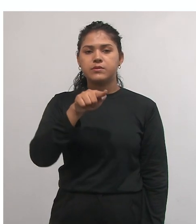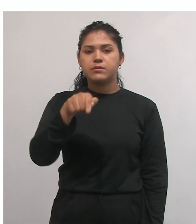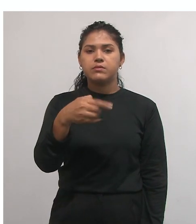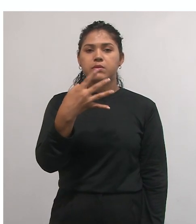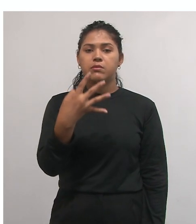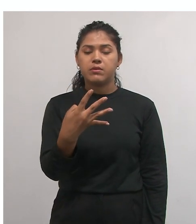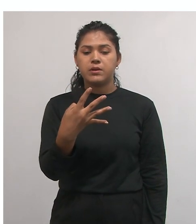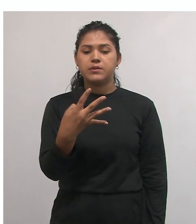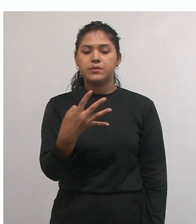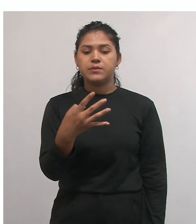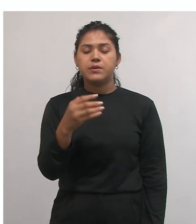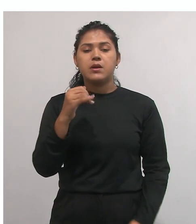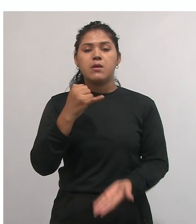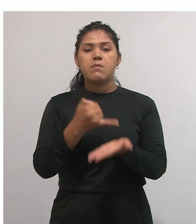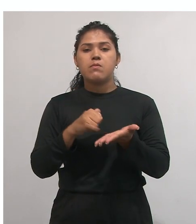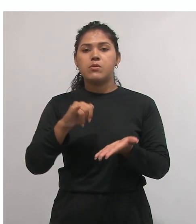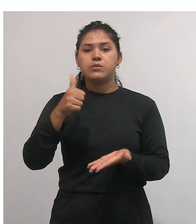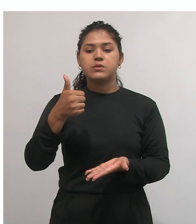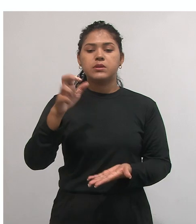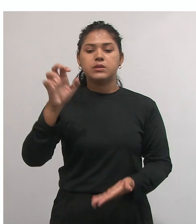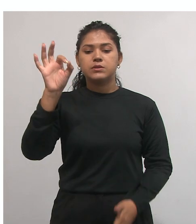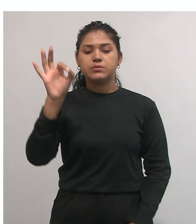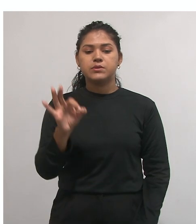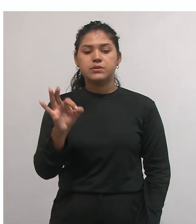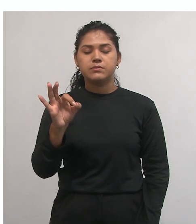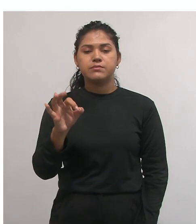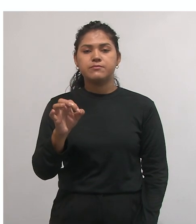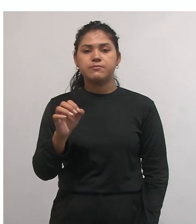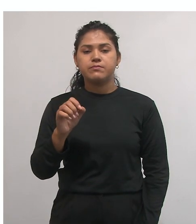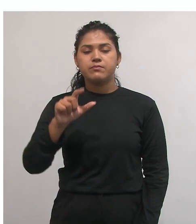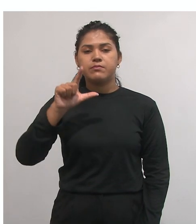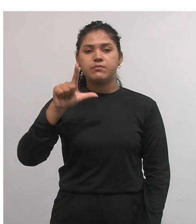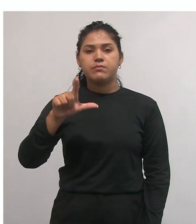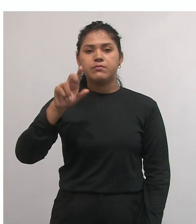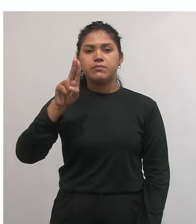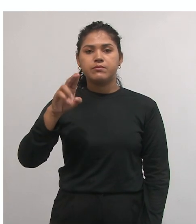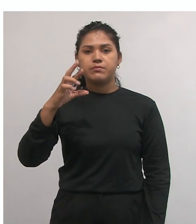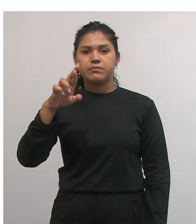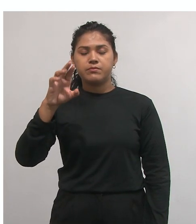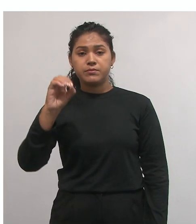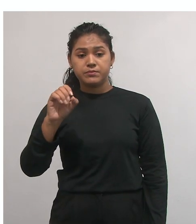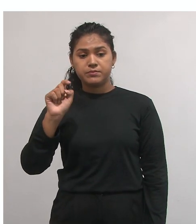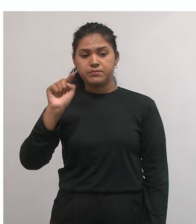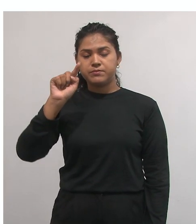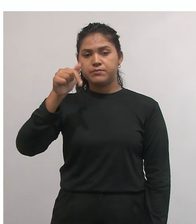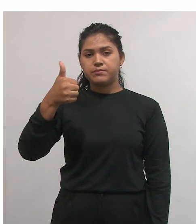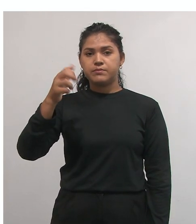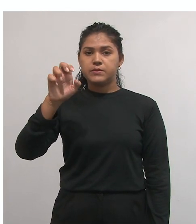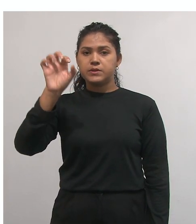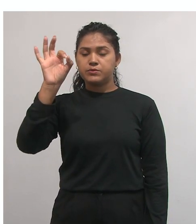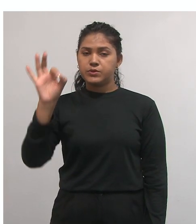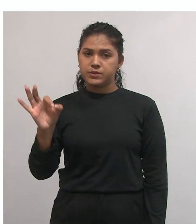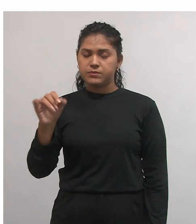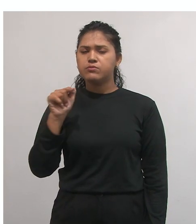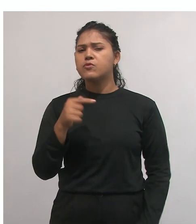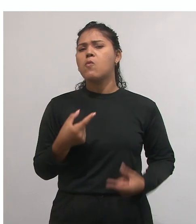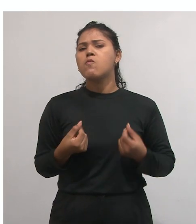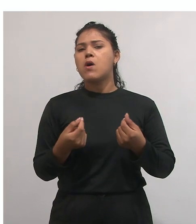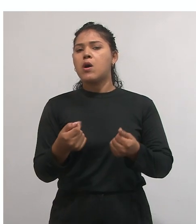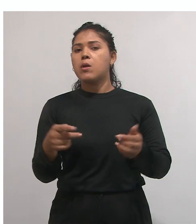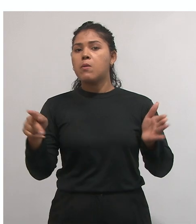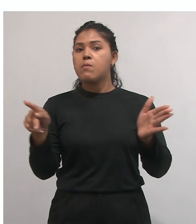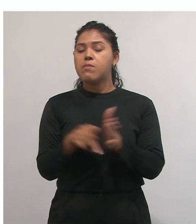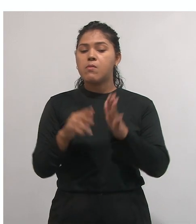6,4%, impostos 15% e lucro 15%. Isso é o preço de venda desejado